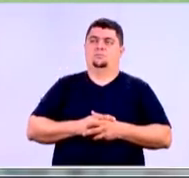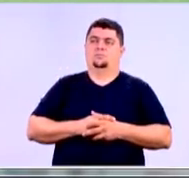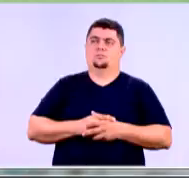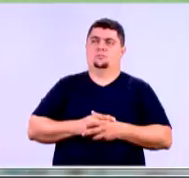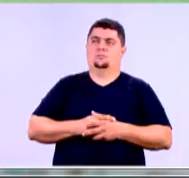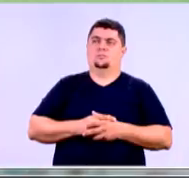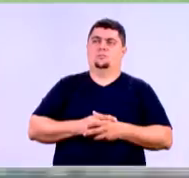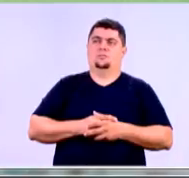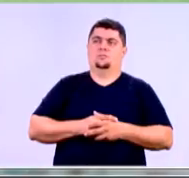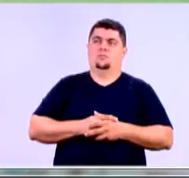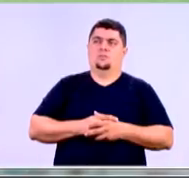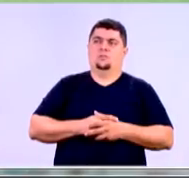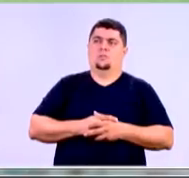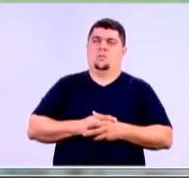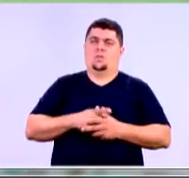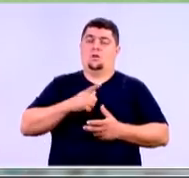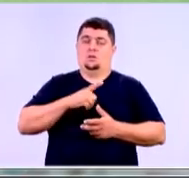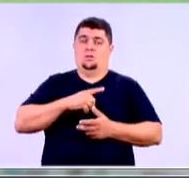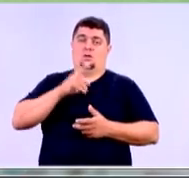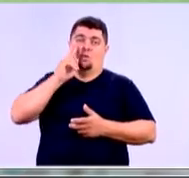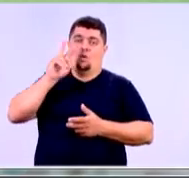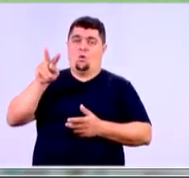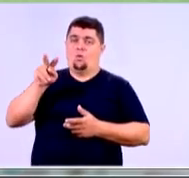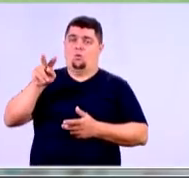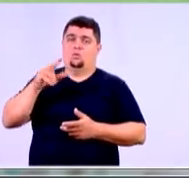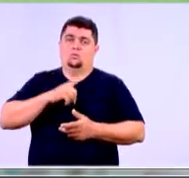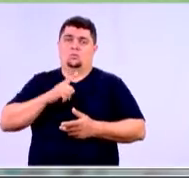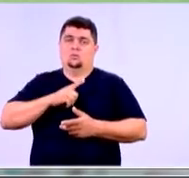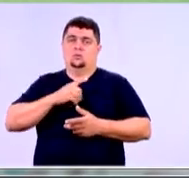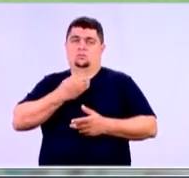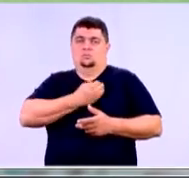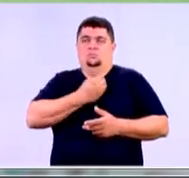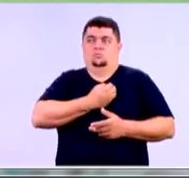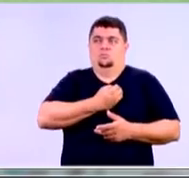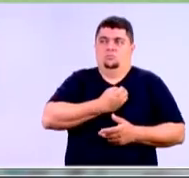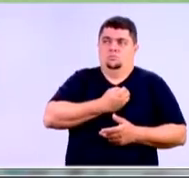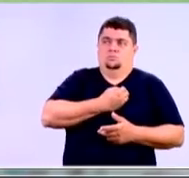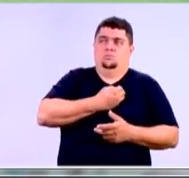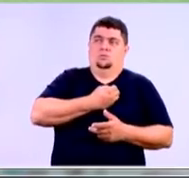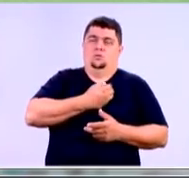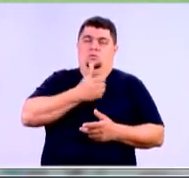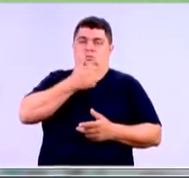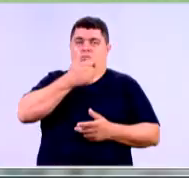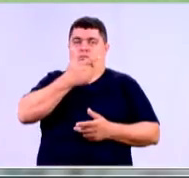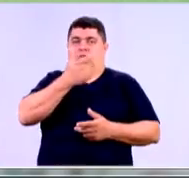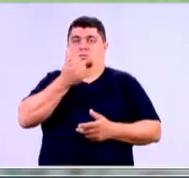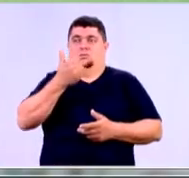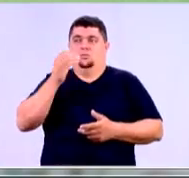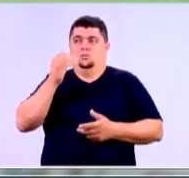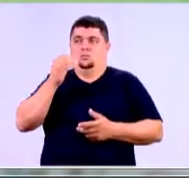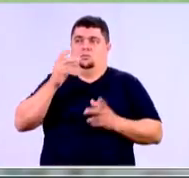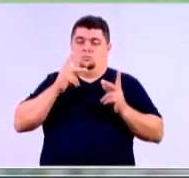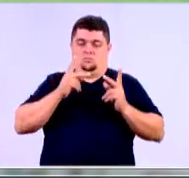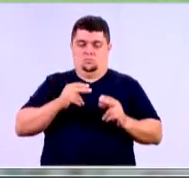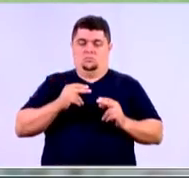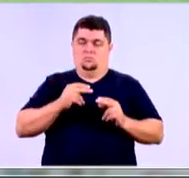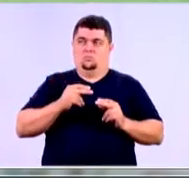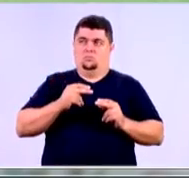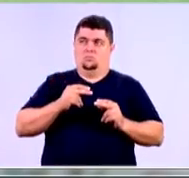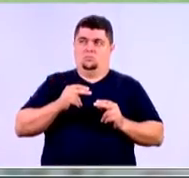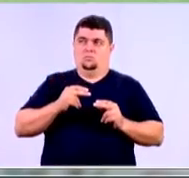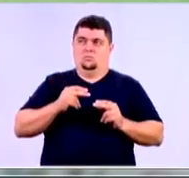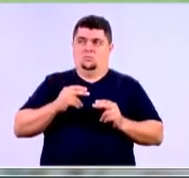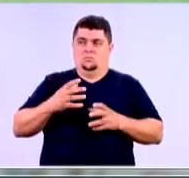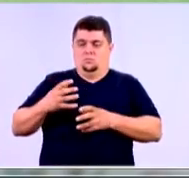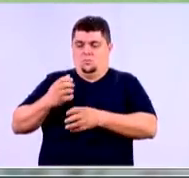Olha assim, aqui o passivo circulante entra no numerador, na parte de cima da fração, né? e ele repete aqui embaixo, sendo